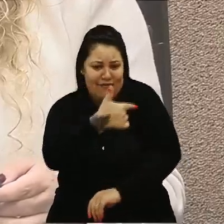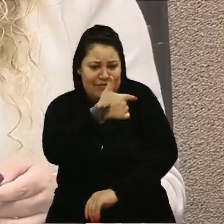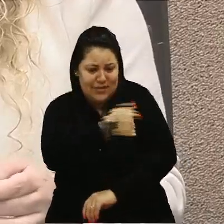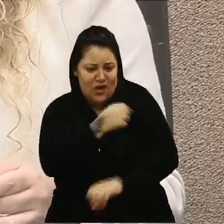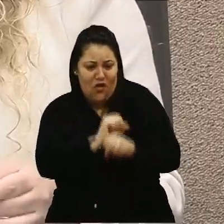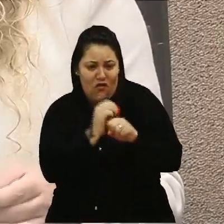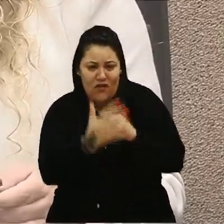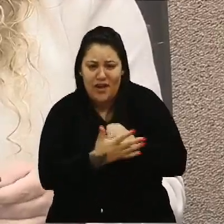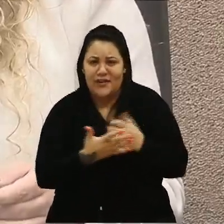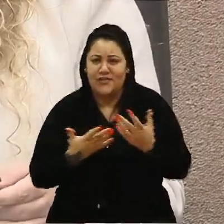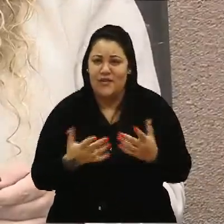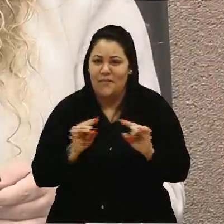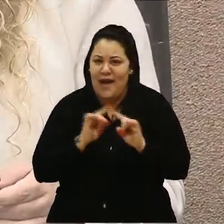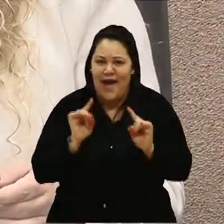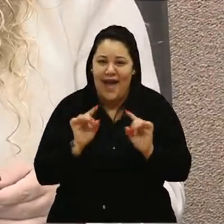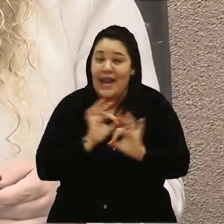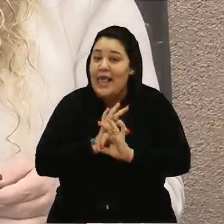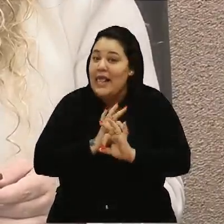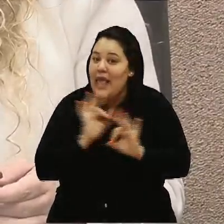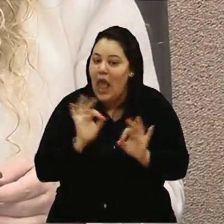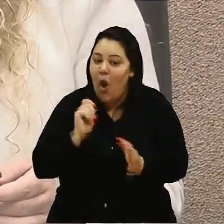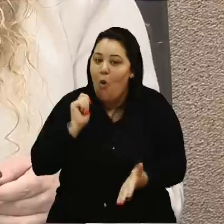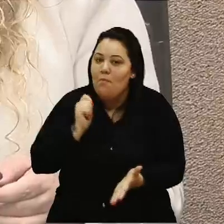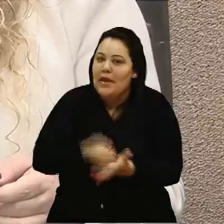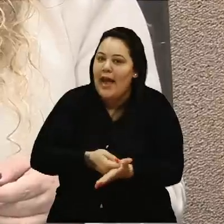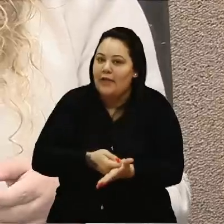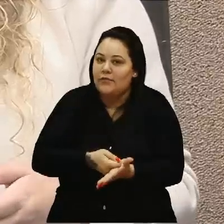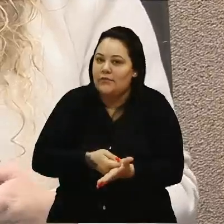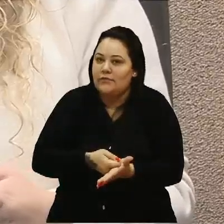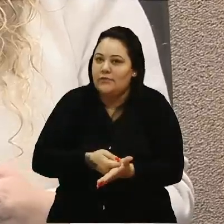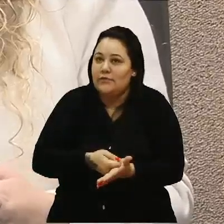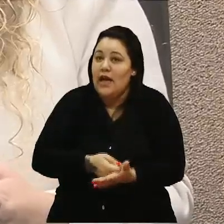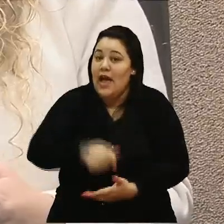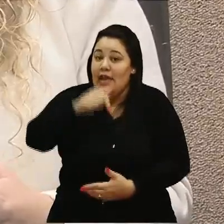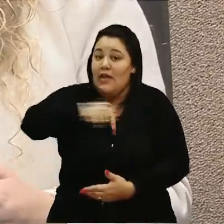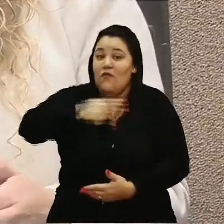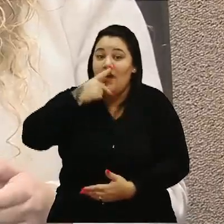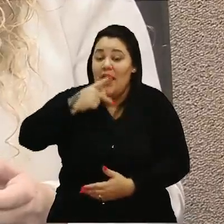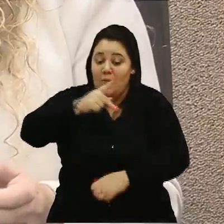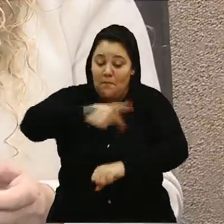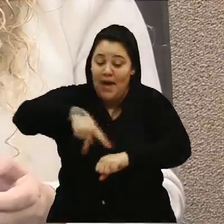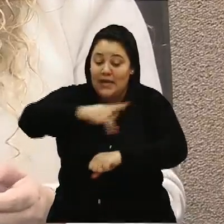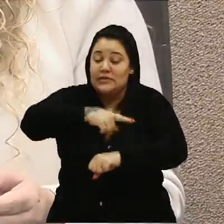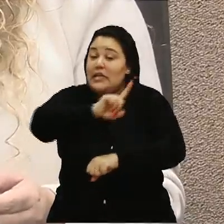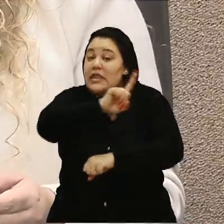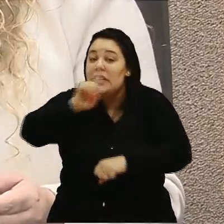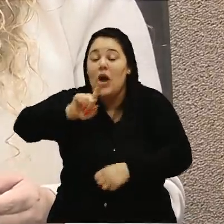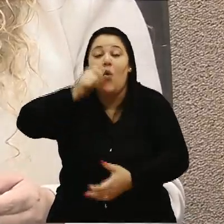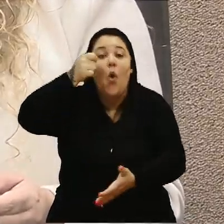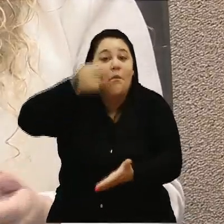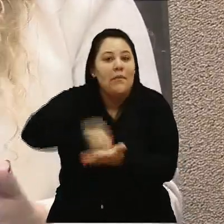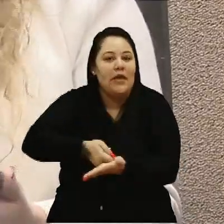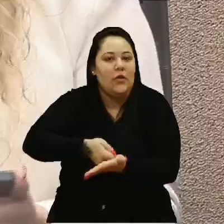da Covid, mas ninguém foi obrigado. Aqui eu falei os países que não obrigam,